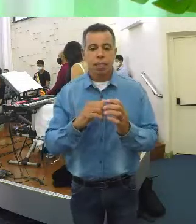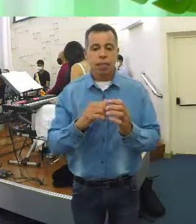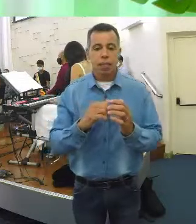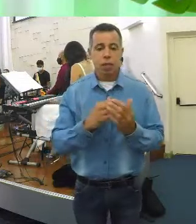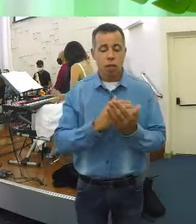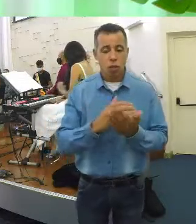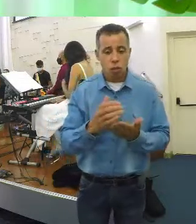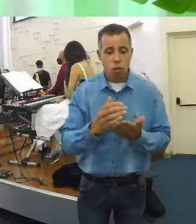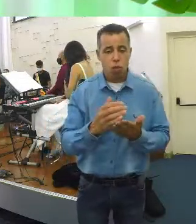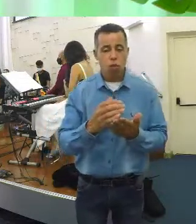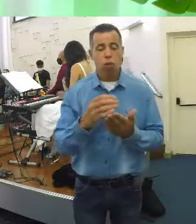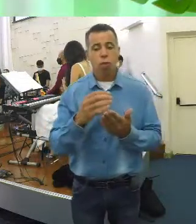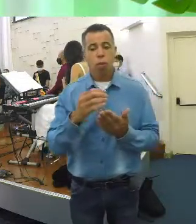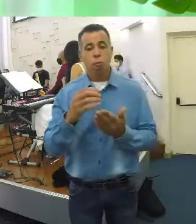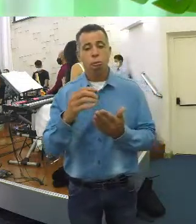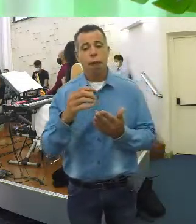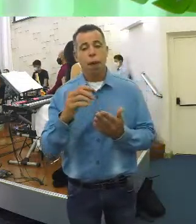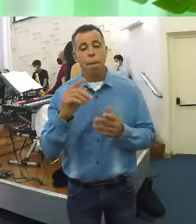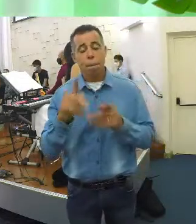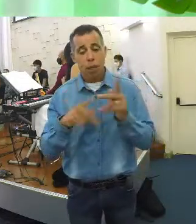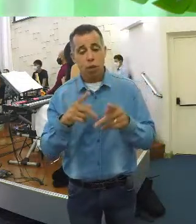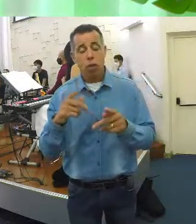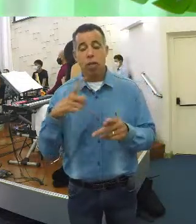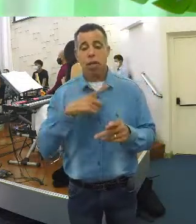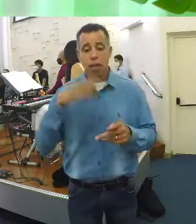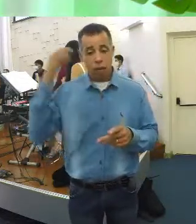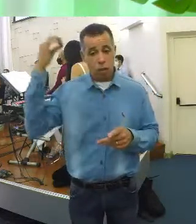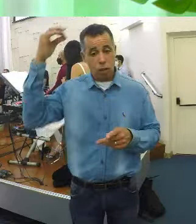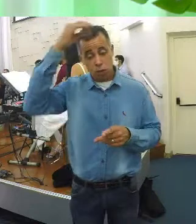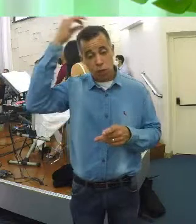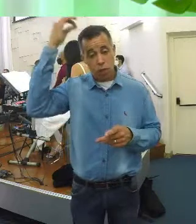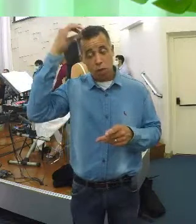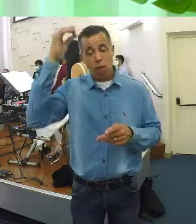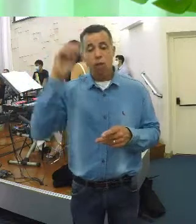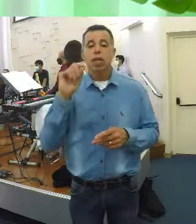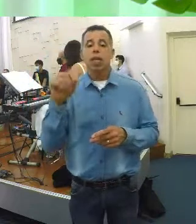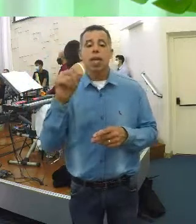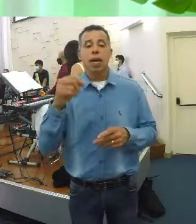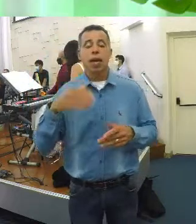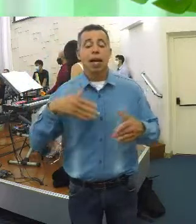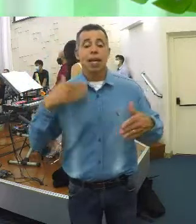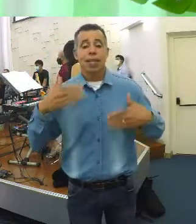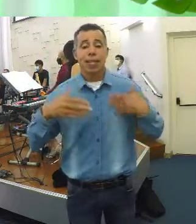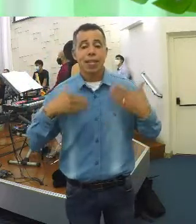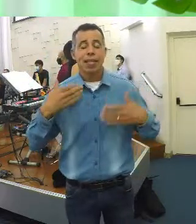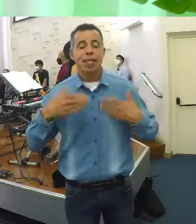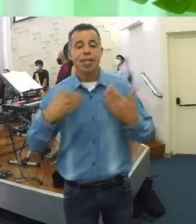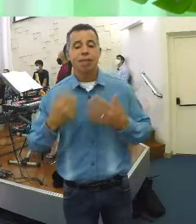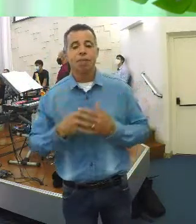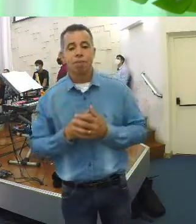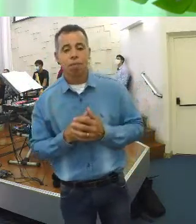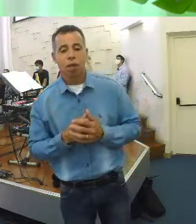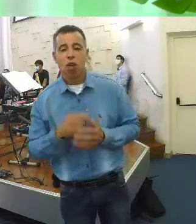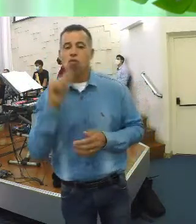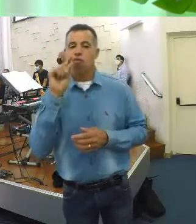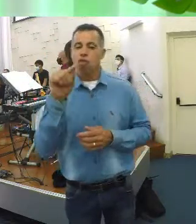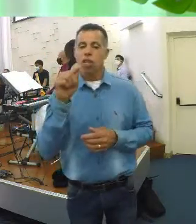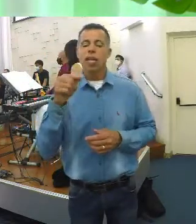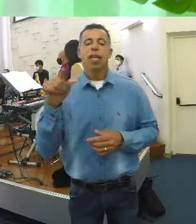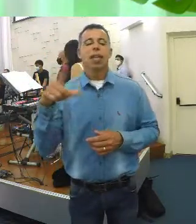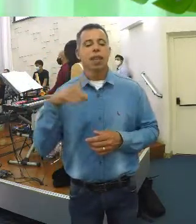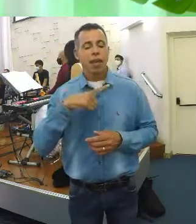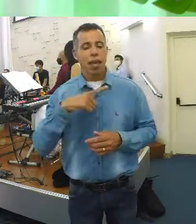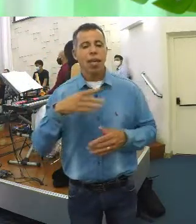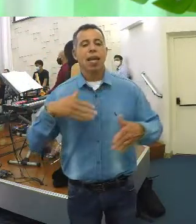o fruto de quem tem o Espírito é alegria. Você tem alegrado-se